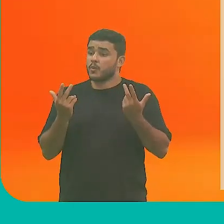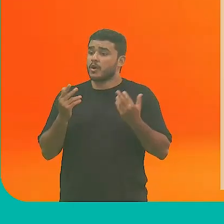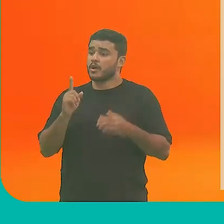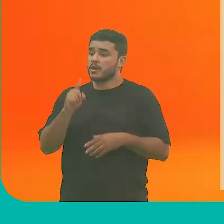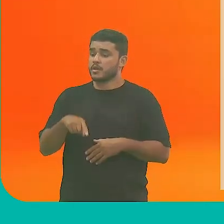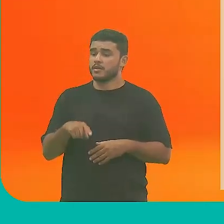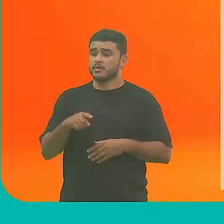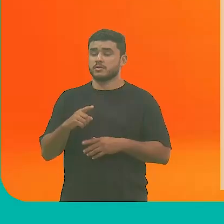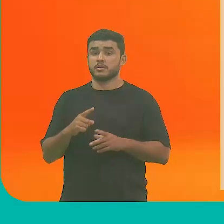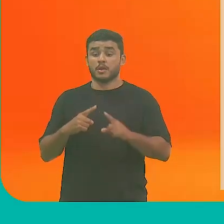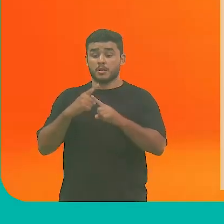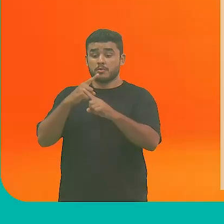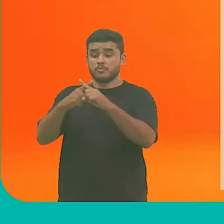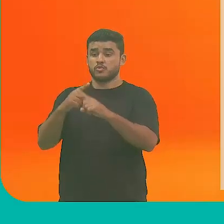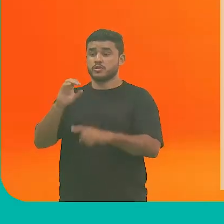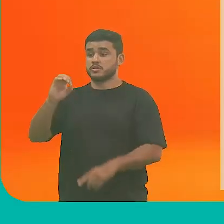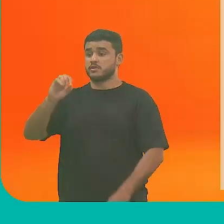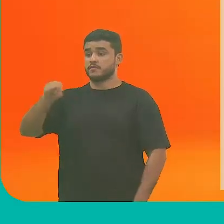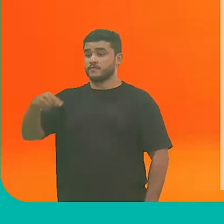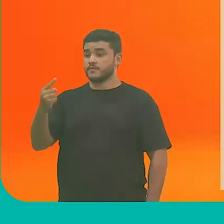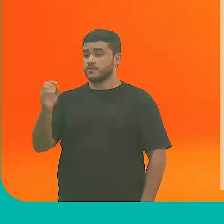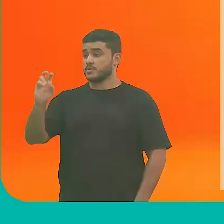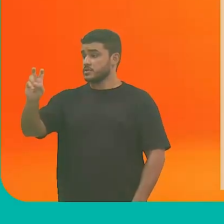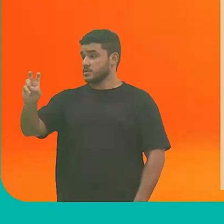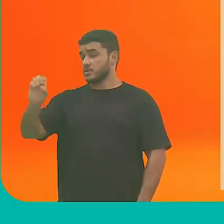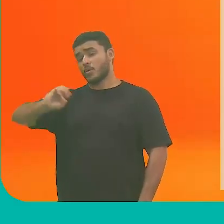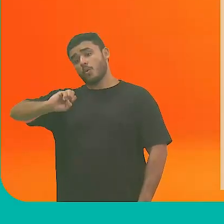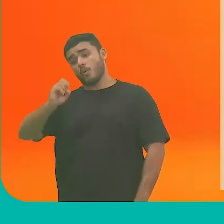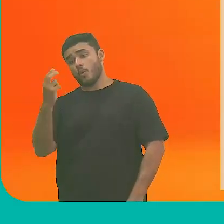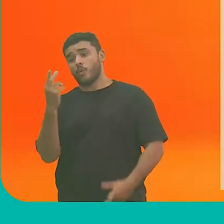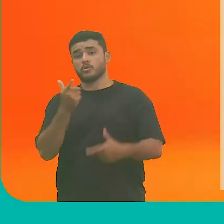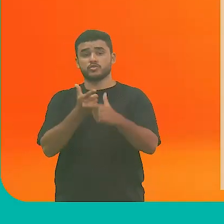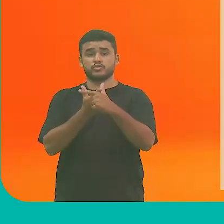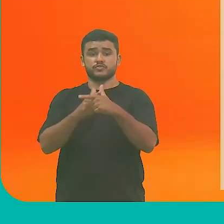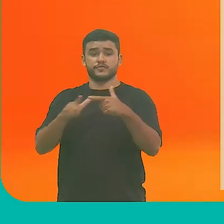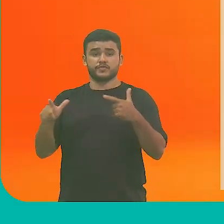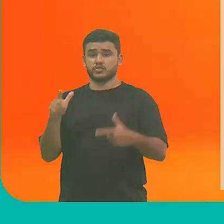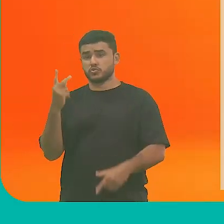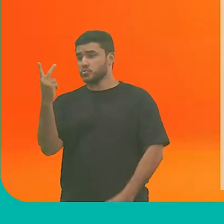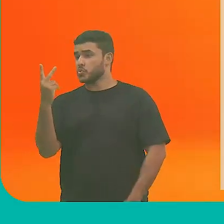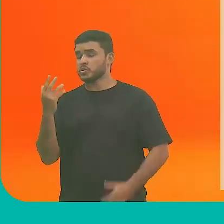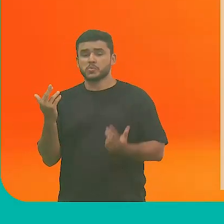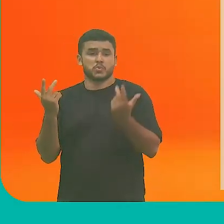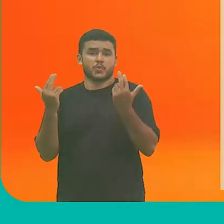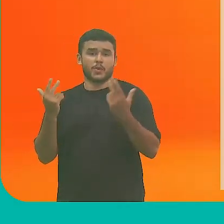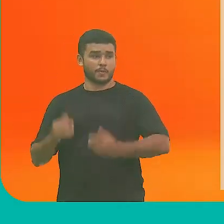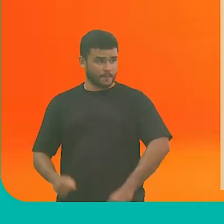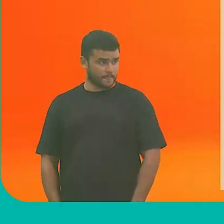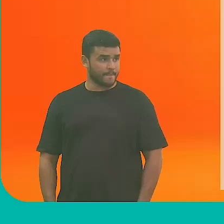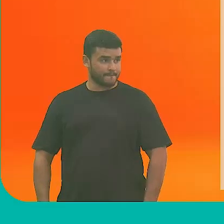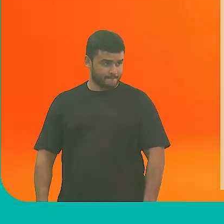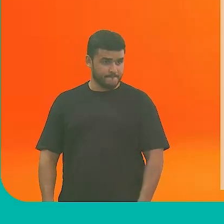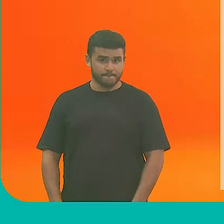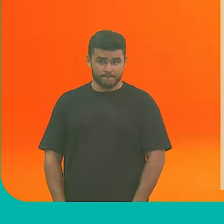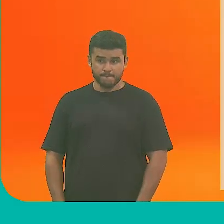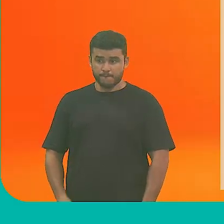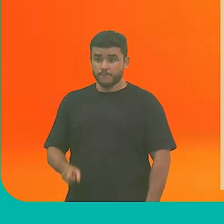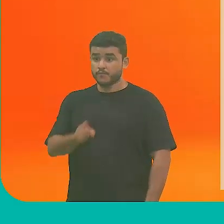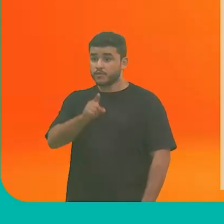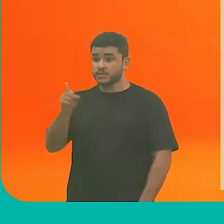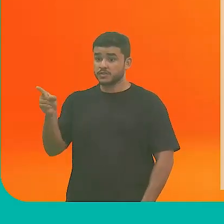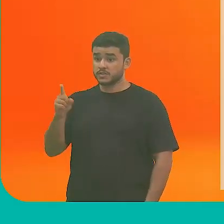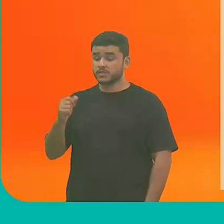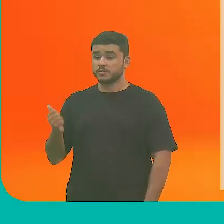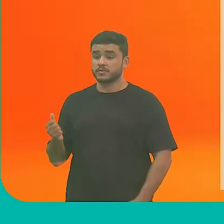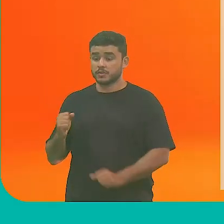coisa que dividir por 2. Então, varrer o chão são quantas calorias a cada hora?